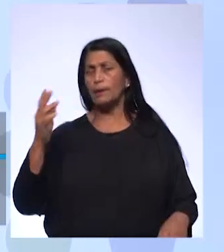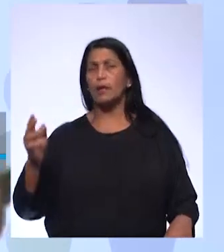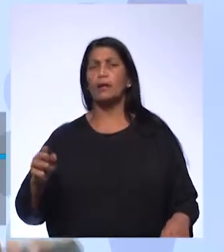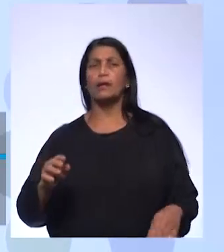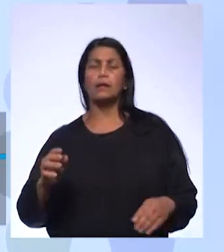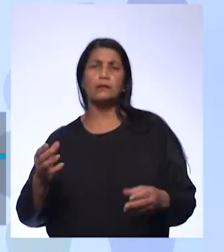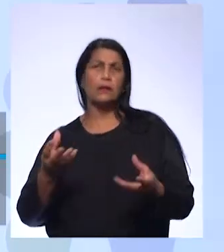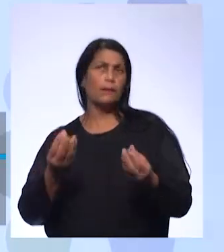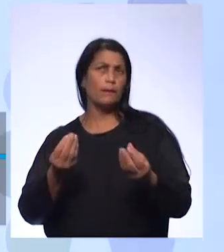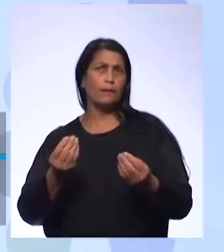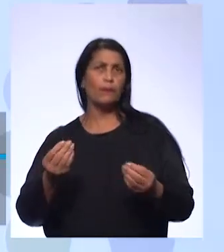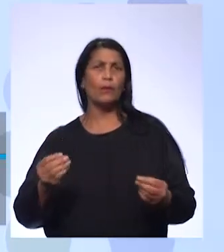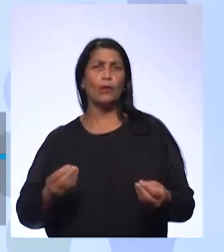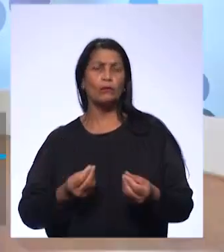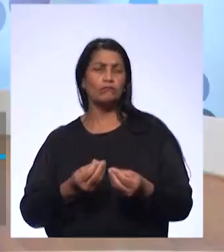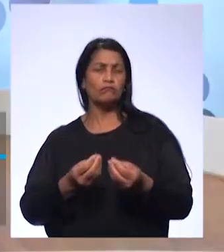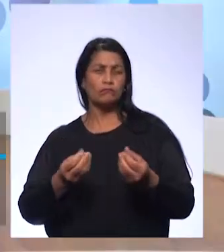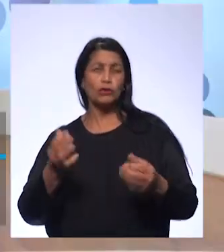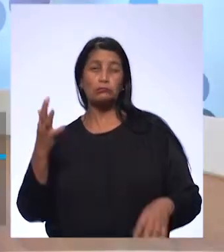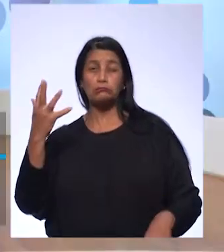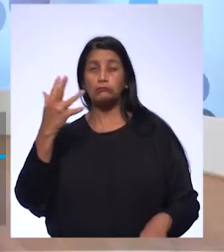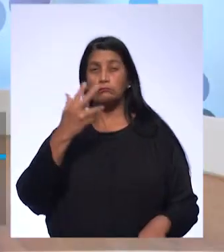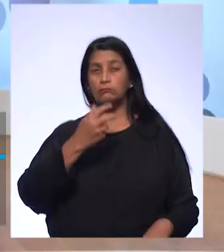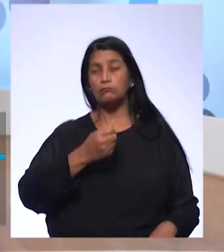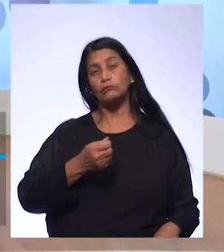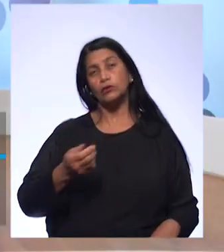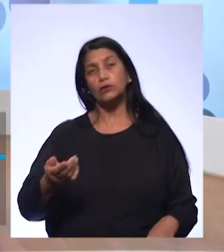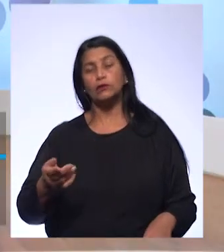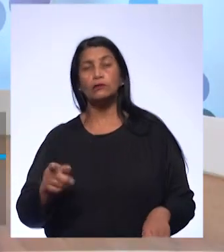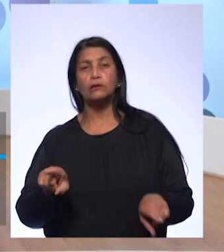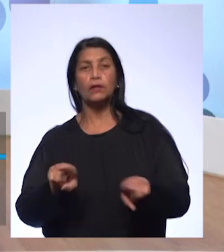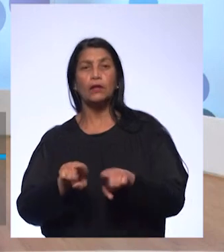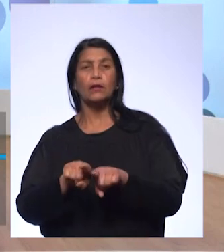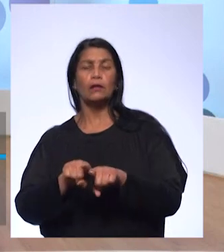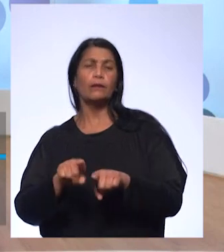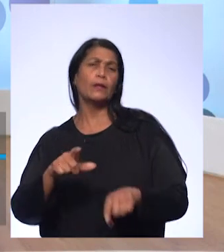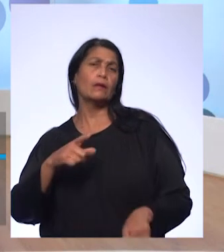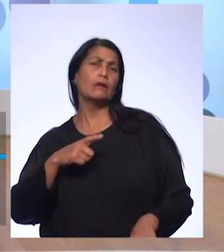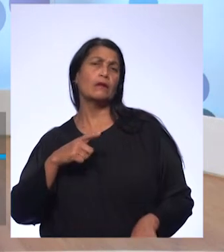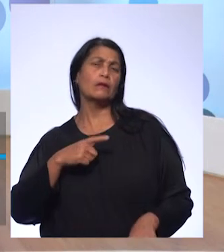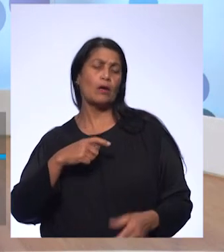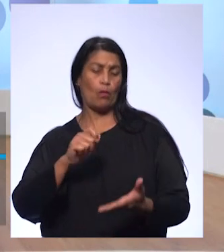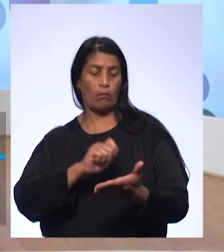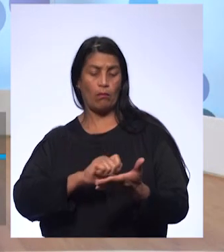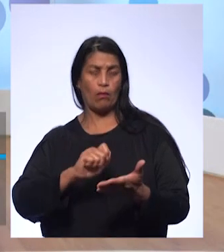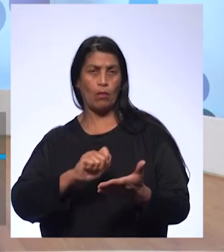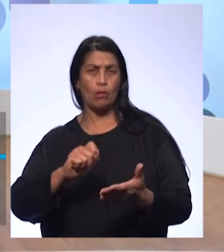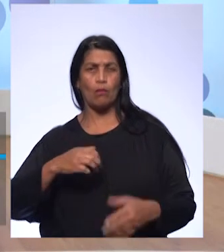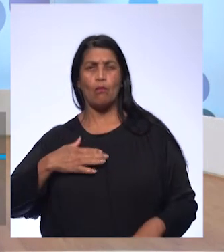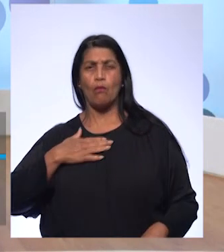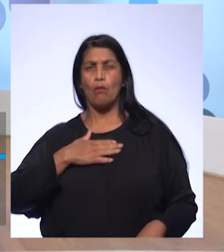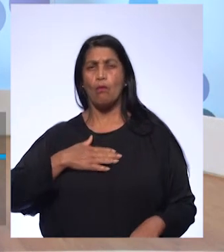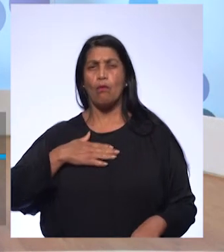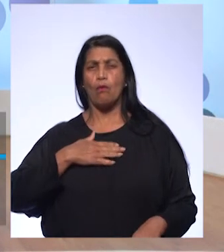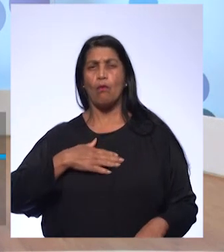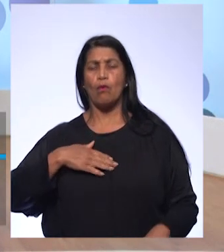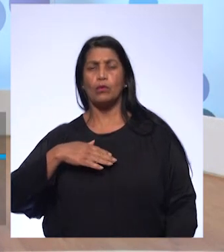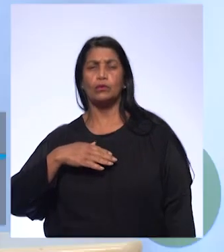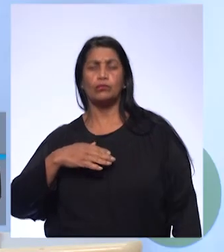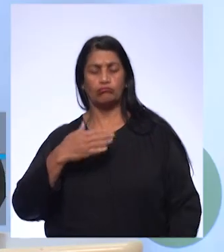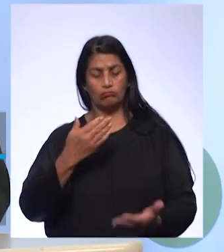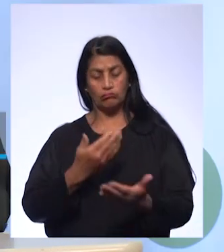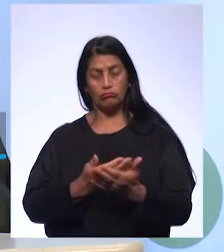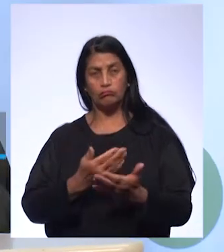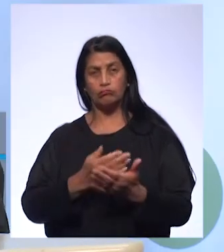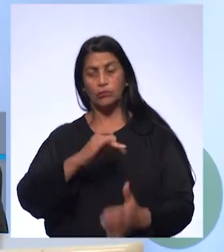muito arco-íris, é muito bonito. Sim, e tem um autor que eu gosto muito de estudar, que é o George Gusdorff.